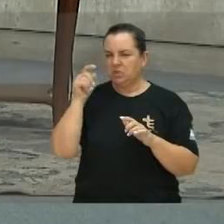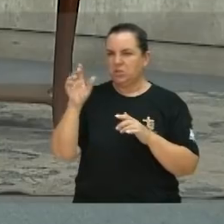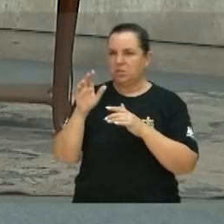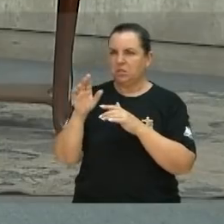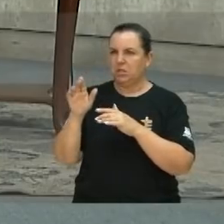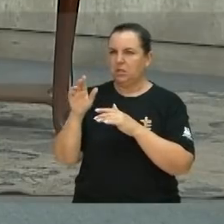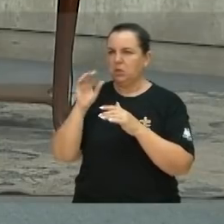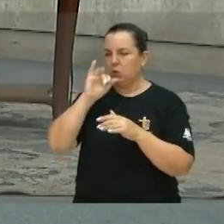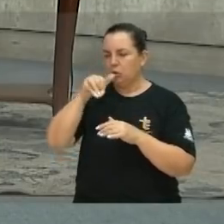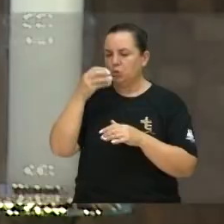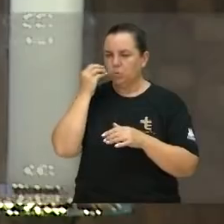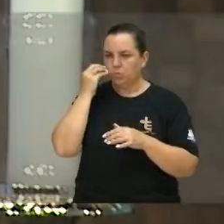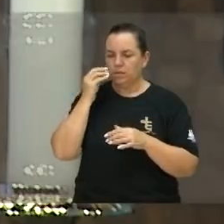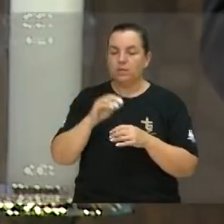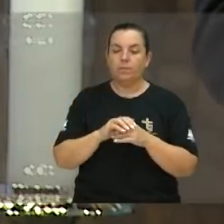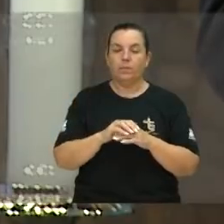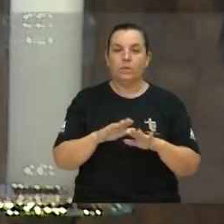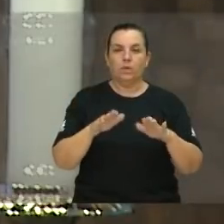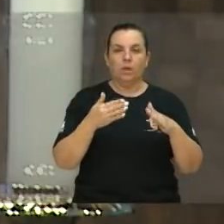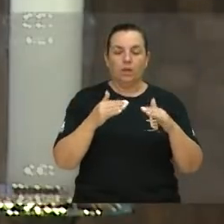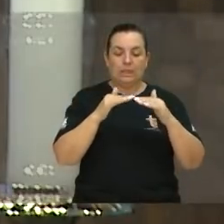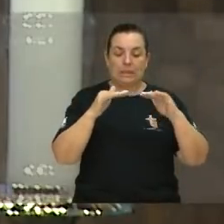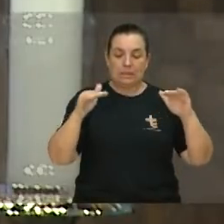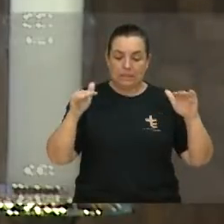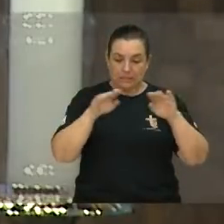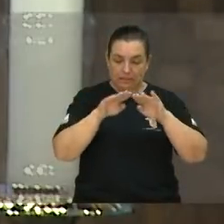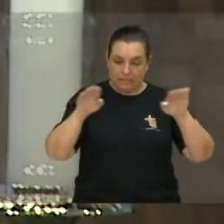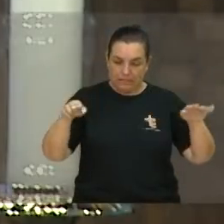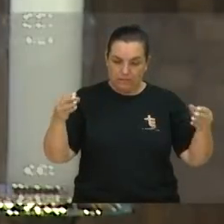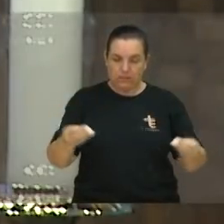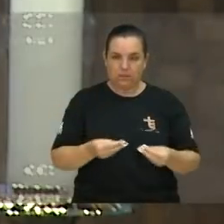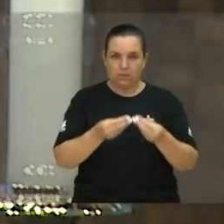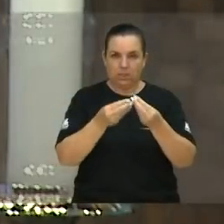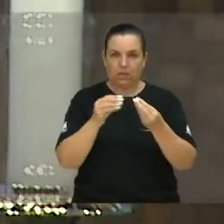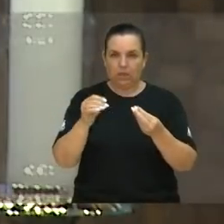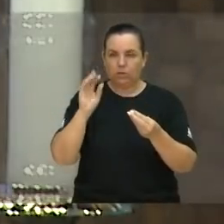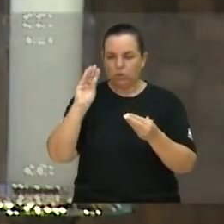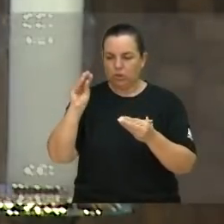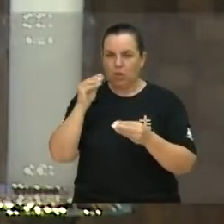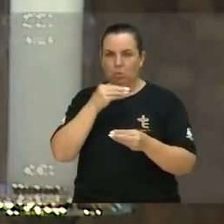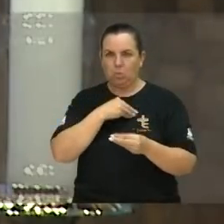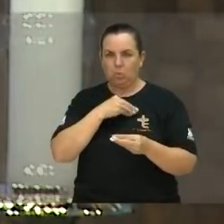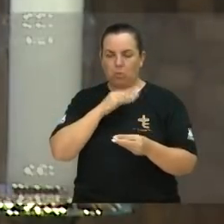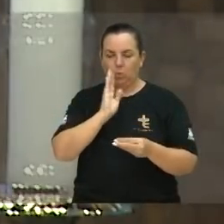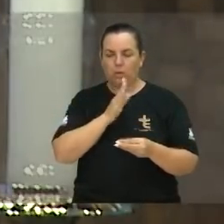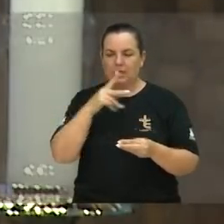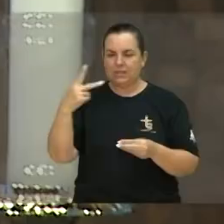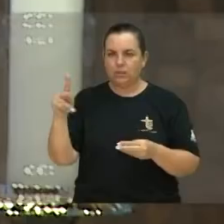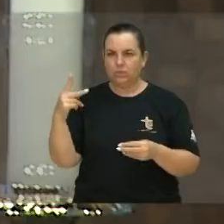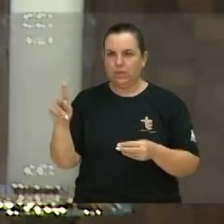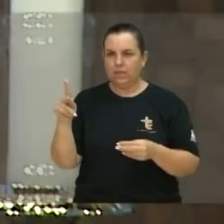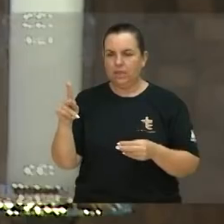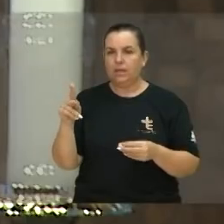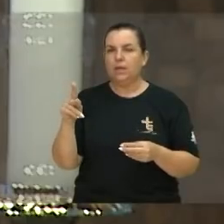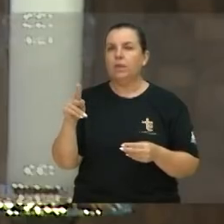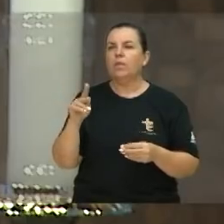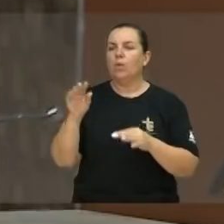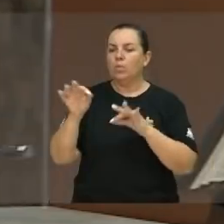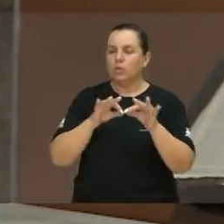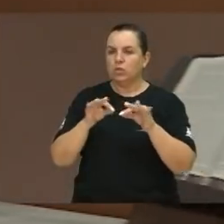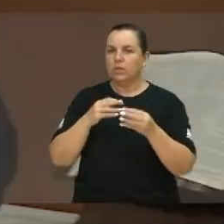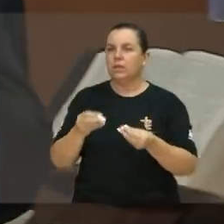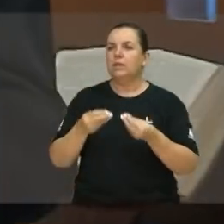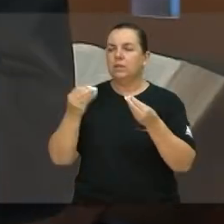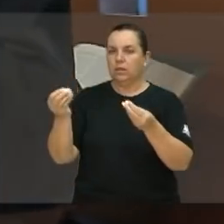durante a senha quando já o diabo puseram no coração de judas iscariotes filho de simão o projeto de entregá-lo